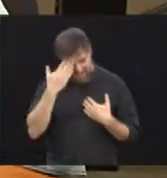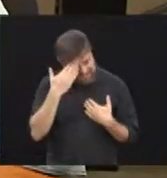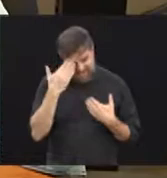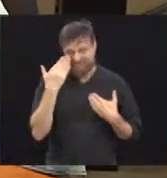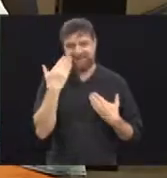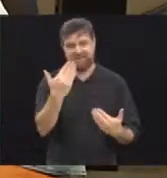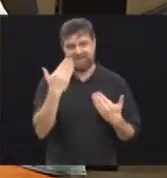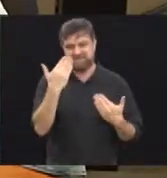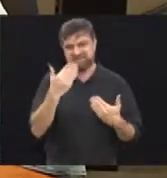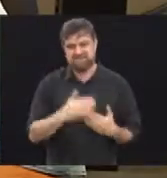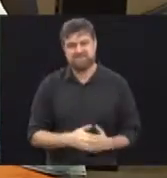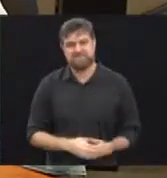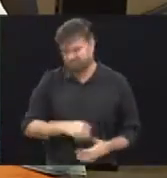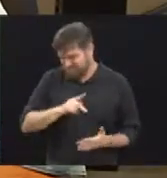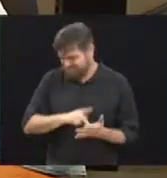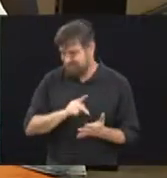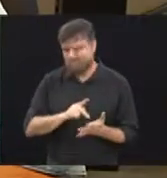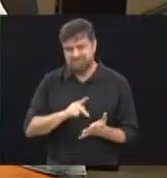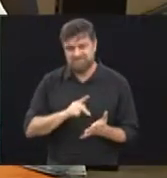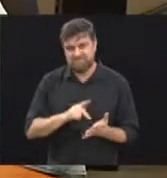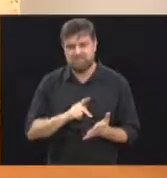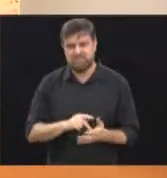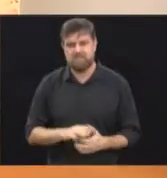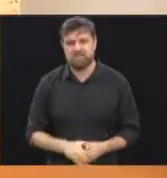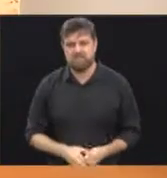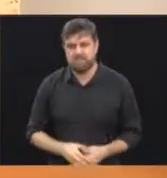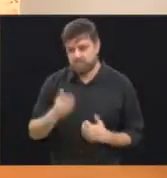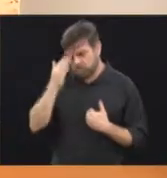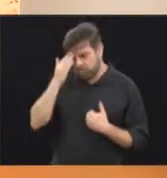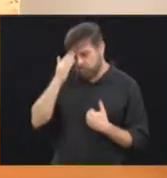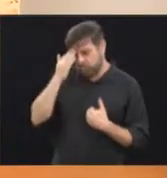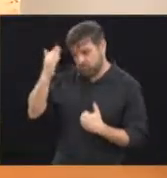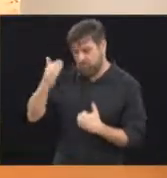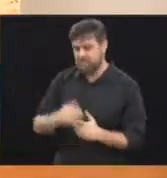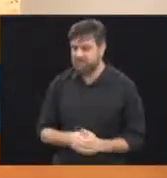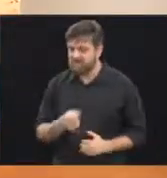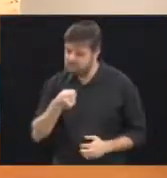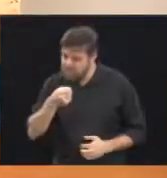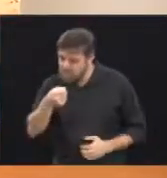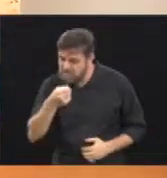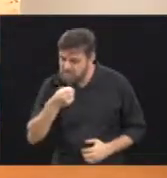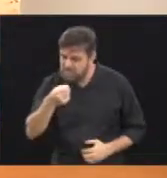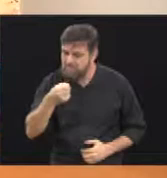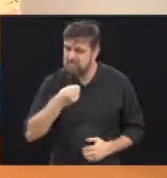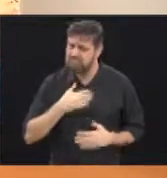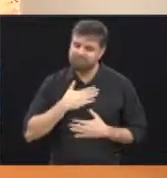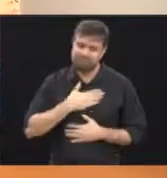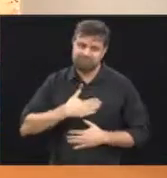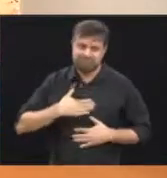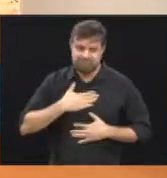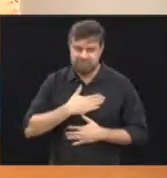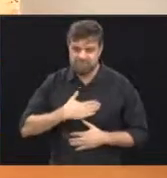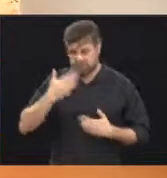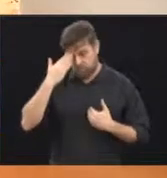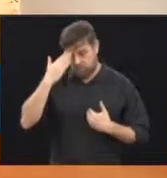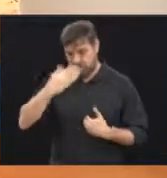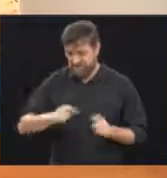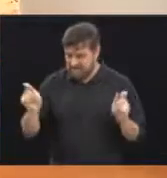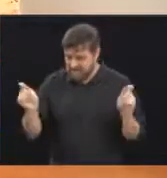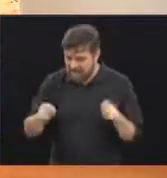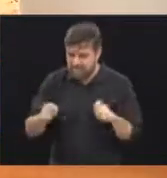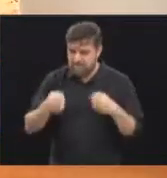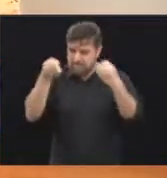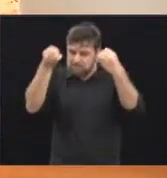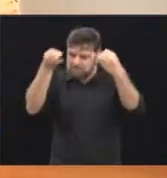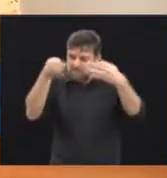isso. Muito obrigada mesmo, doutor. Obrigado a você, Ana, pela gentileza. Obrigado pela oportunidade de a gente